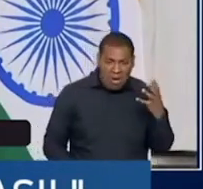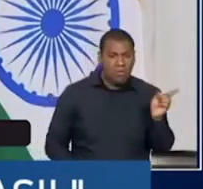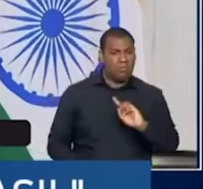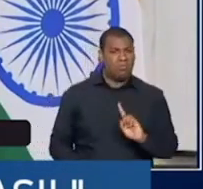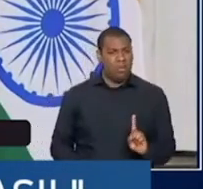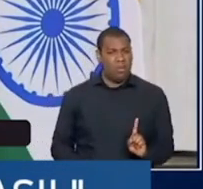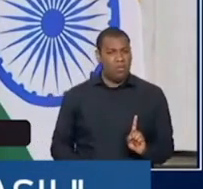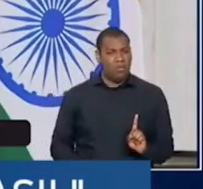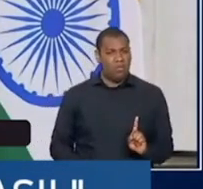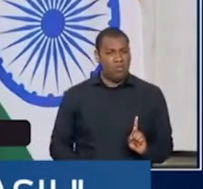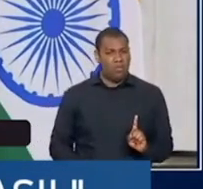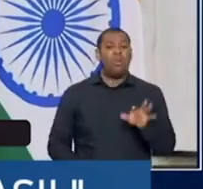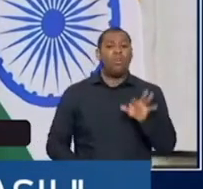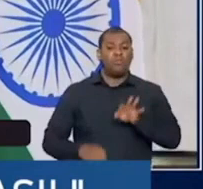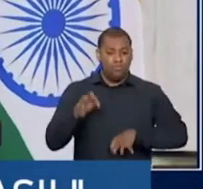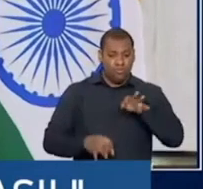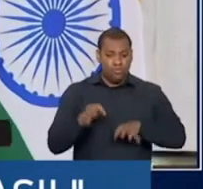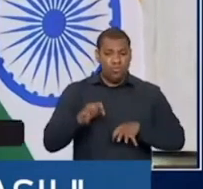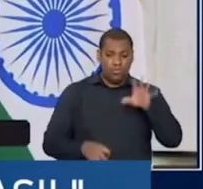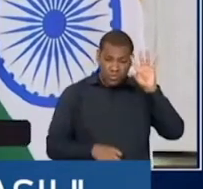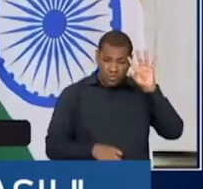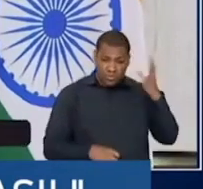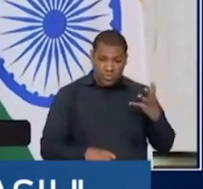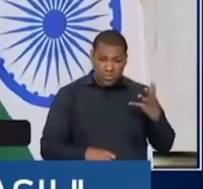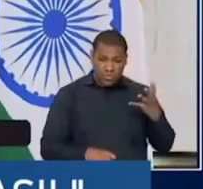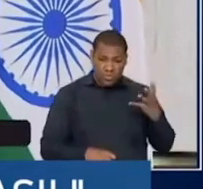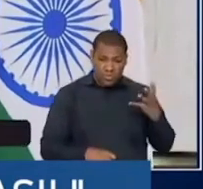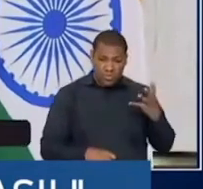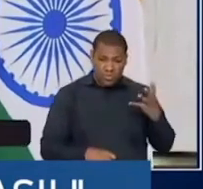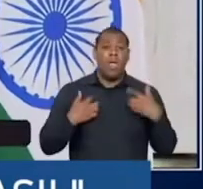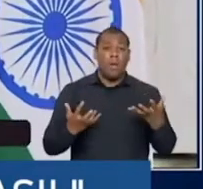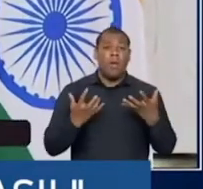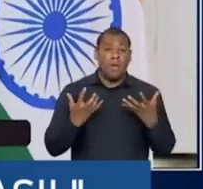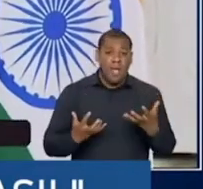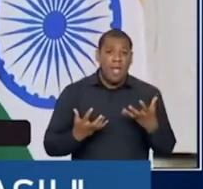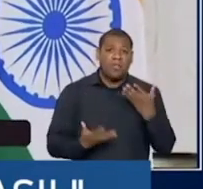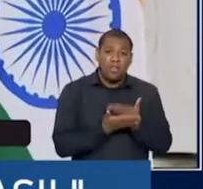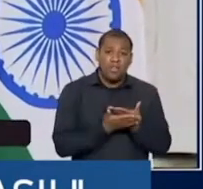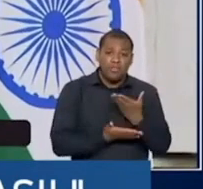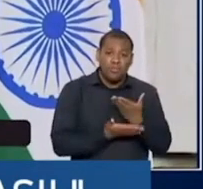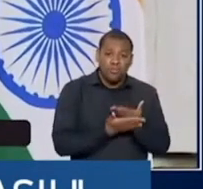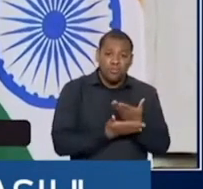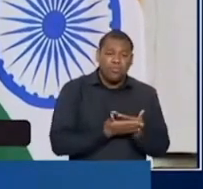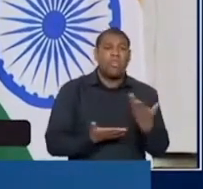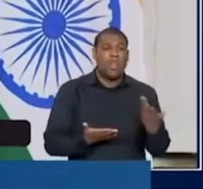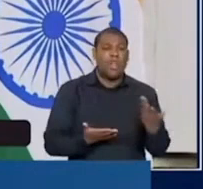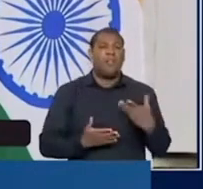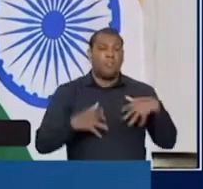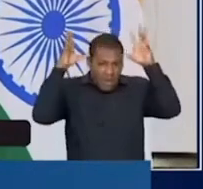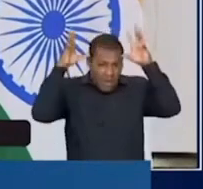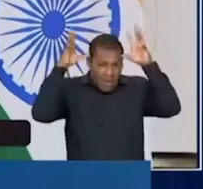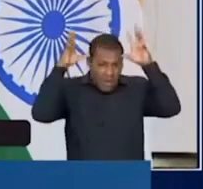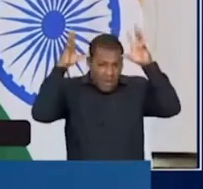Tá? É importante. Eu, inclusive, quero estudar muito essa questão desse tribunal penal, porque os Estados Unidos não é